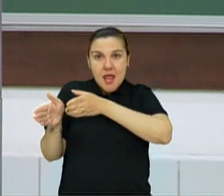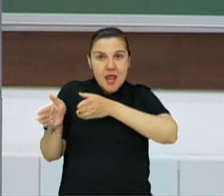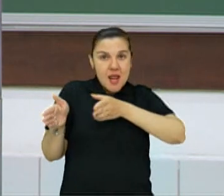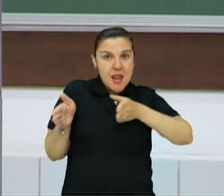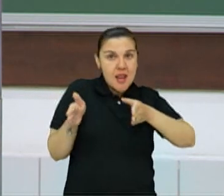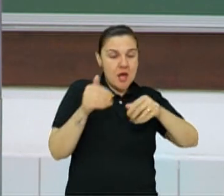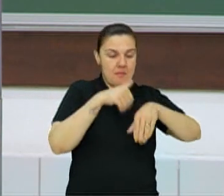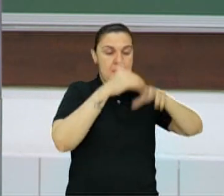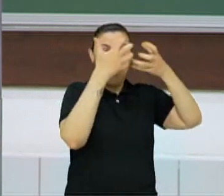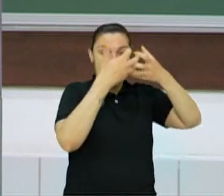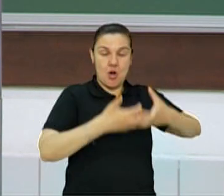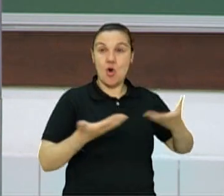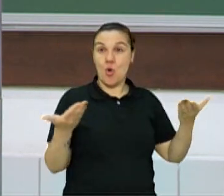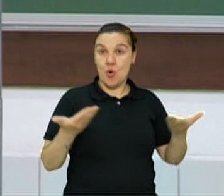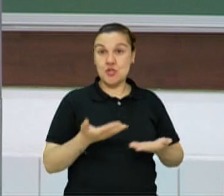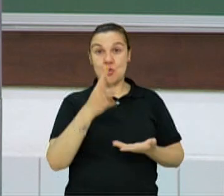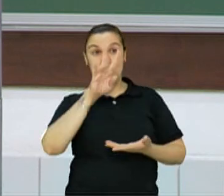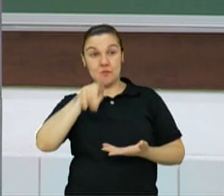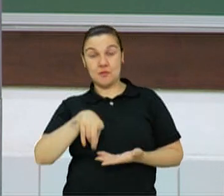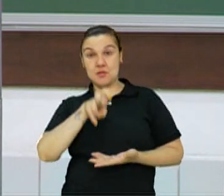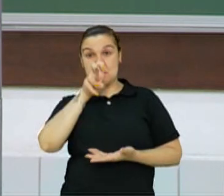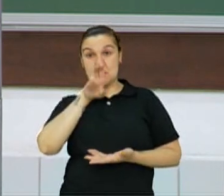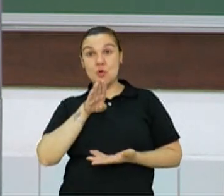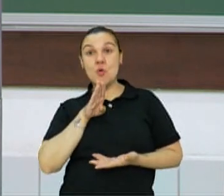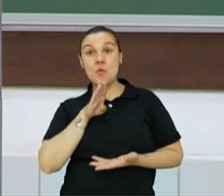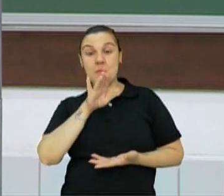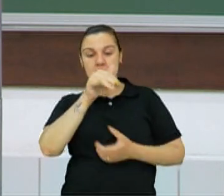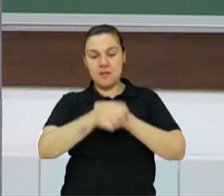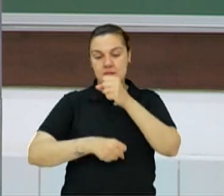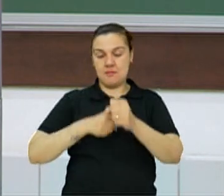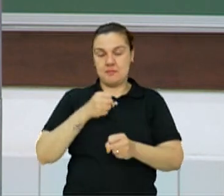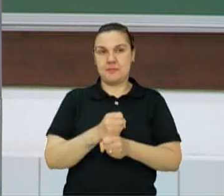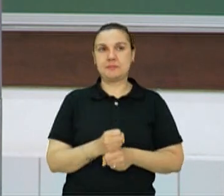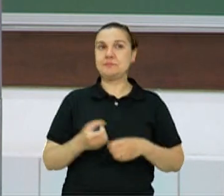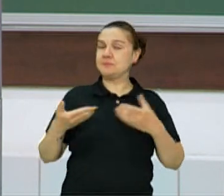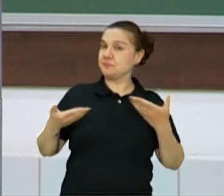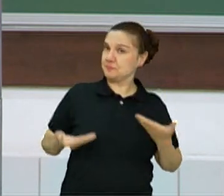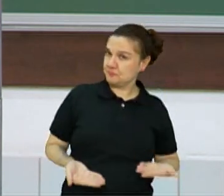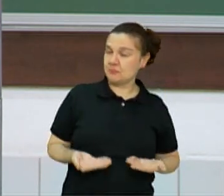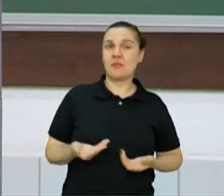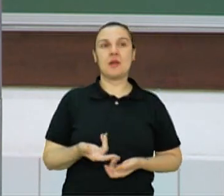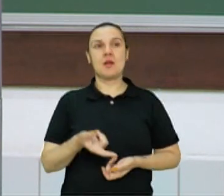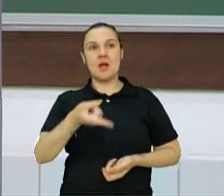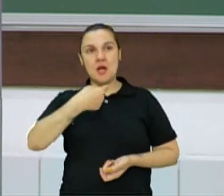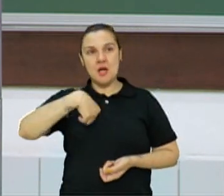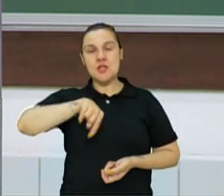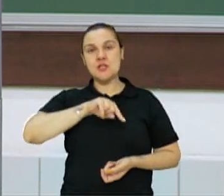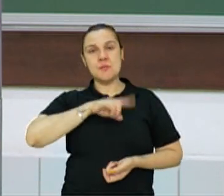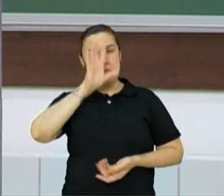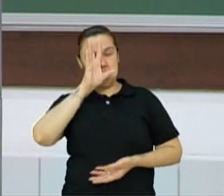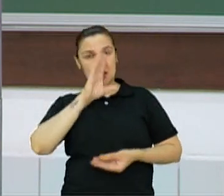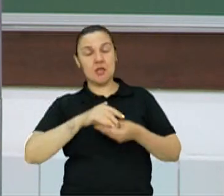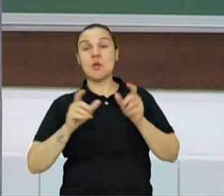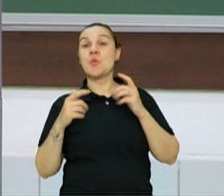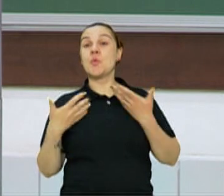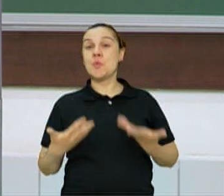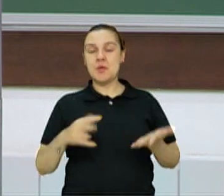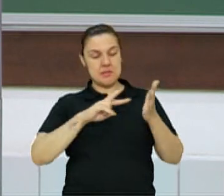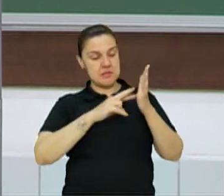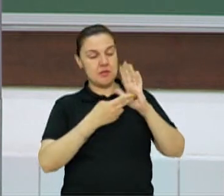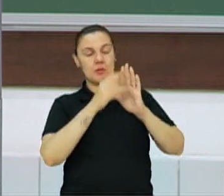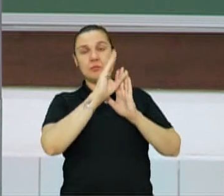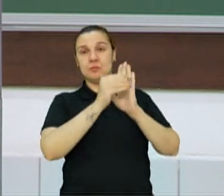que nós temos hoje, há 4,5 bilhões de anos. Para isso, nós precisamos revisar alguns conteúdos